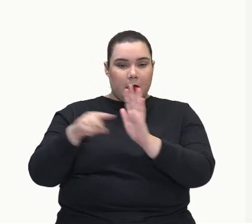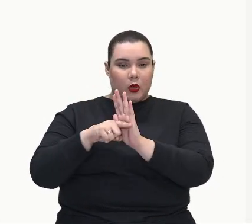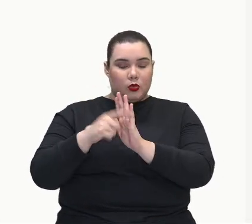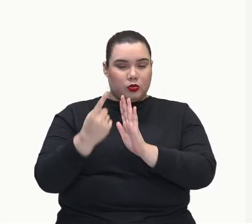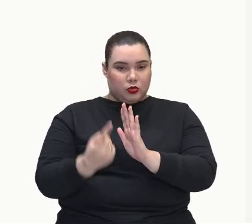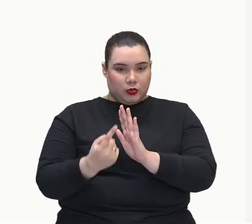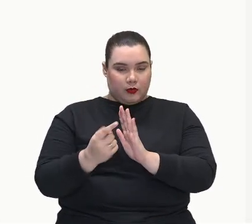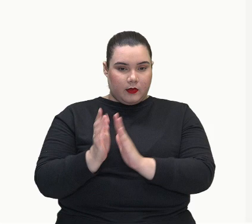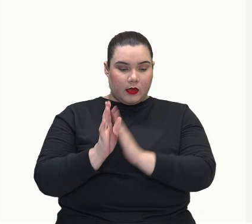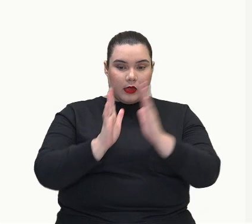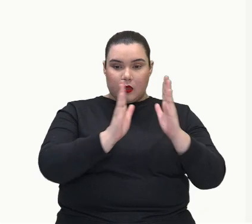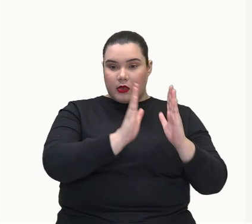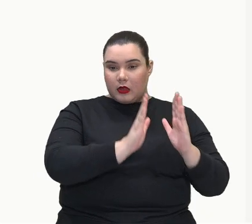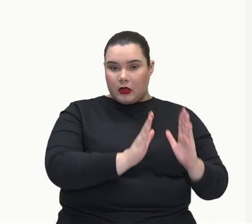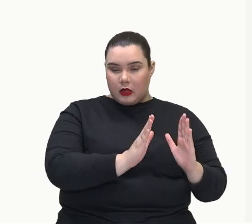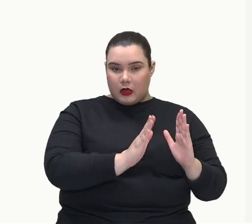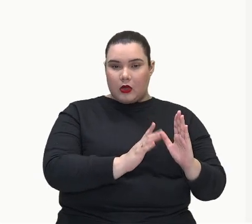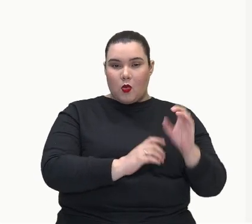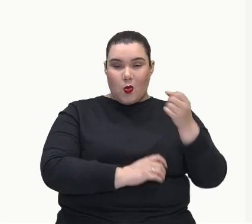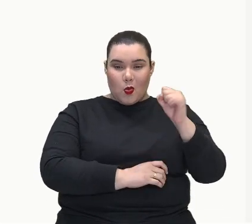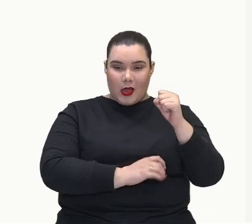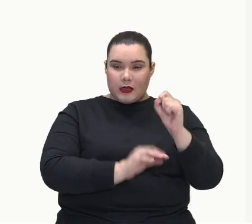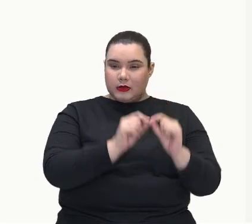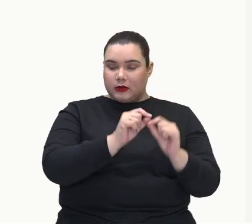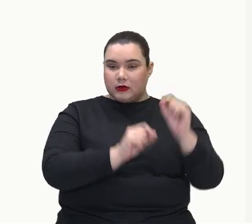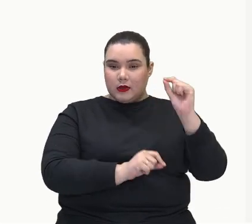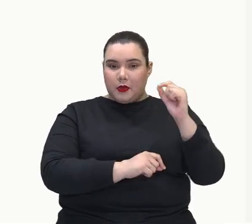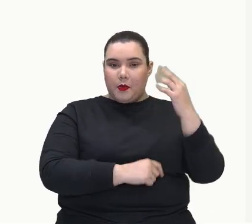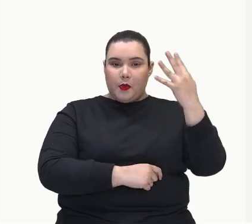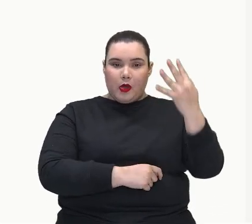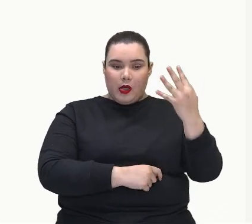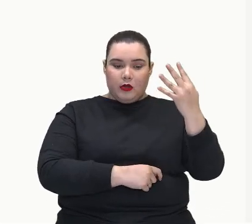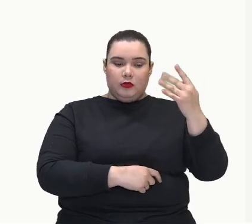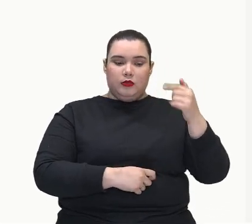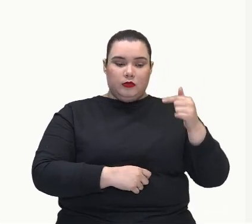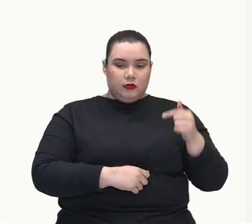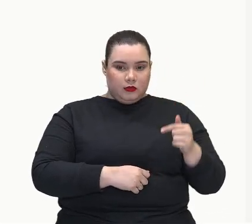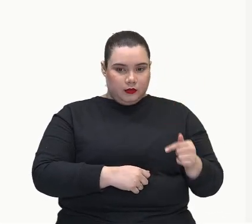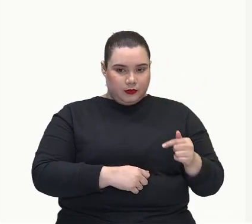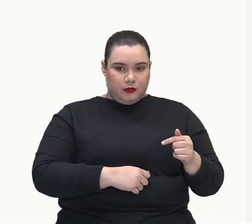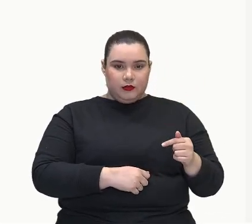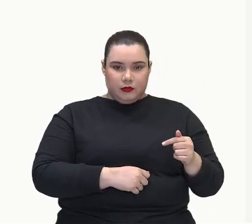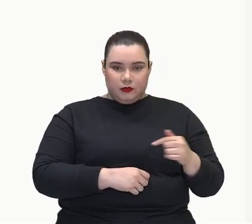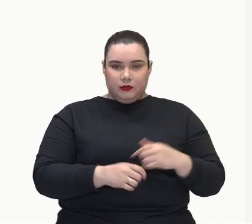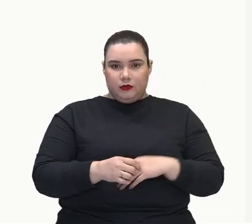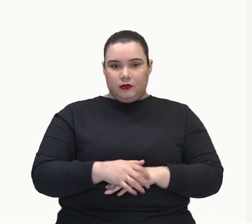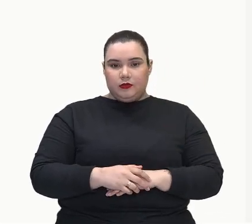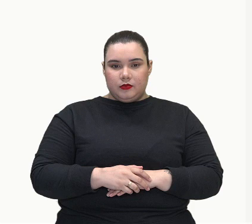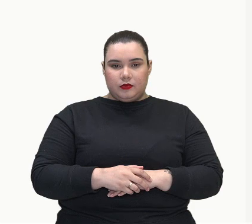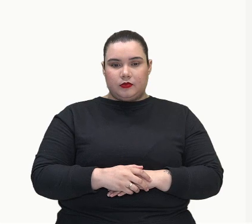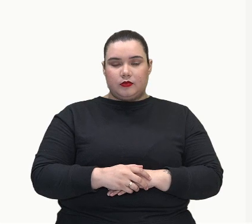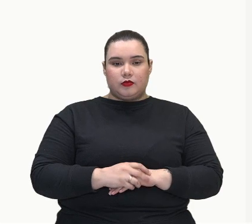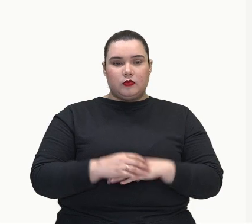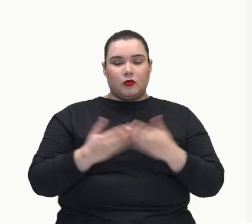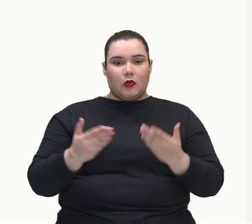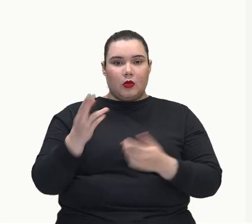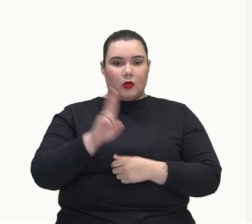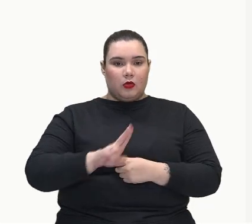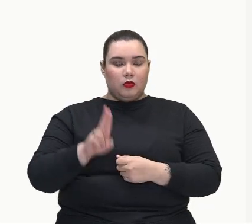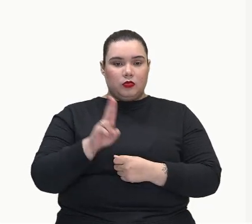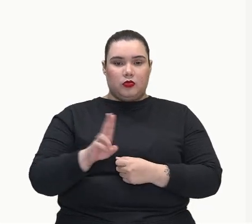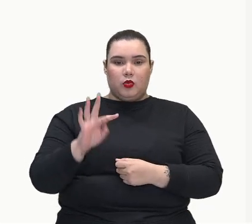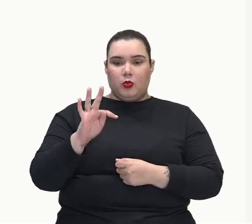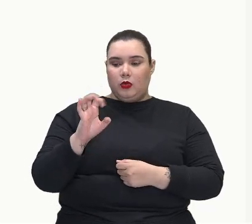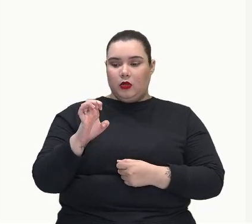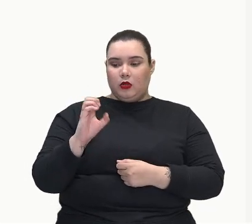Aqui o outro segmento da reta S é 4, e o outro segmento da reta S é 7. A gente vai usar o teorema